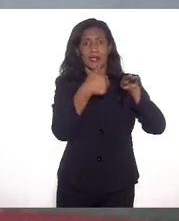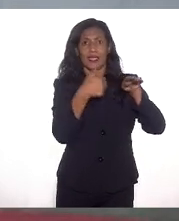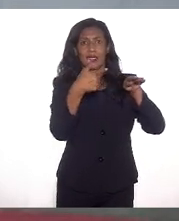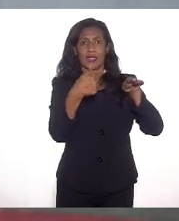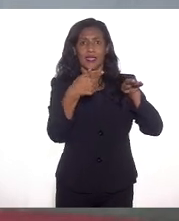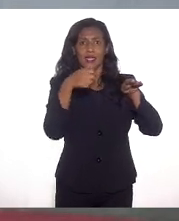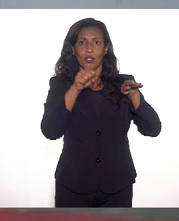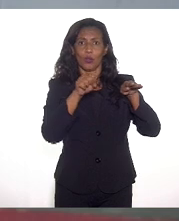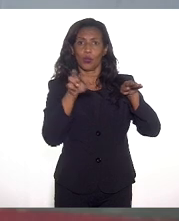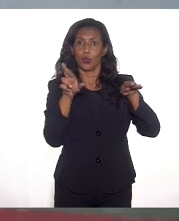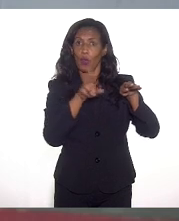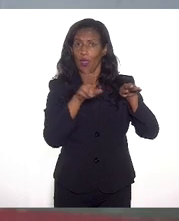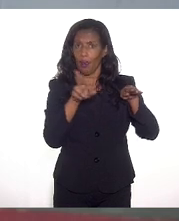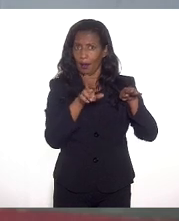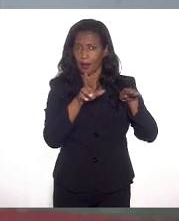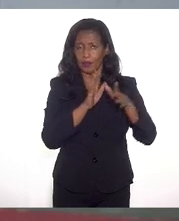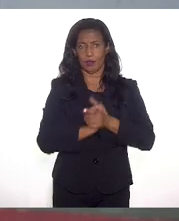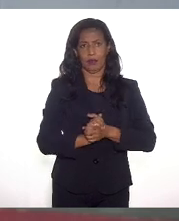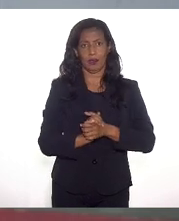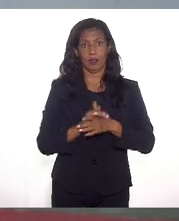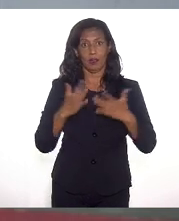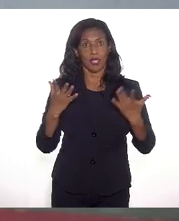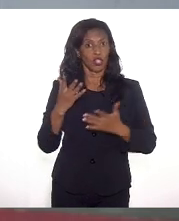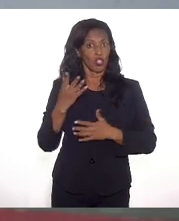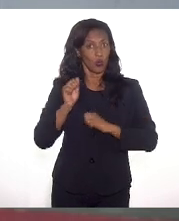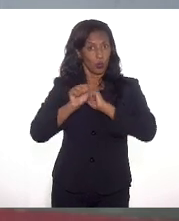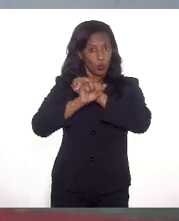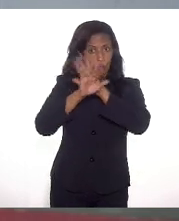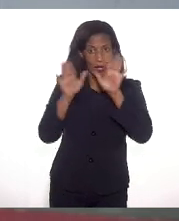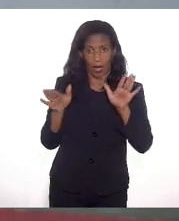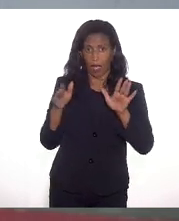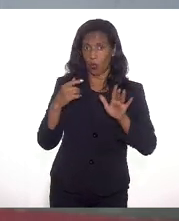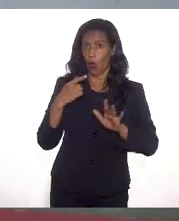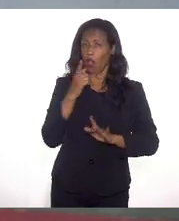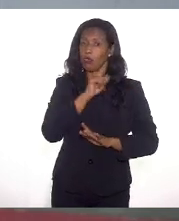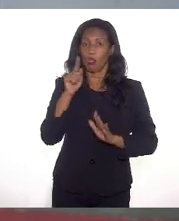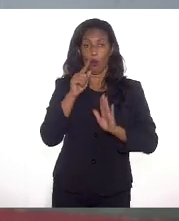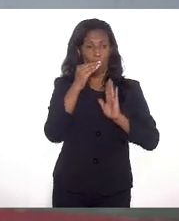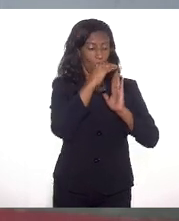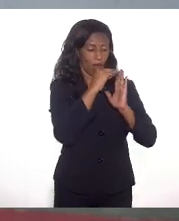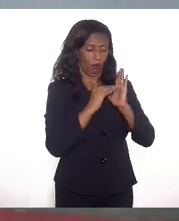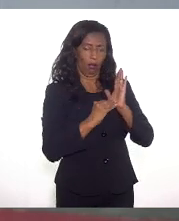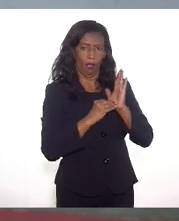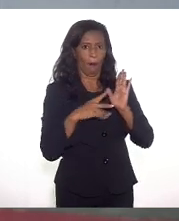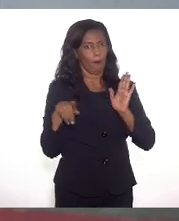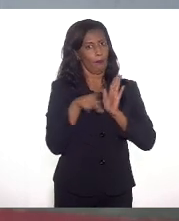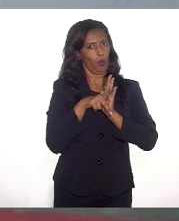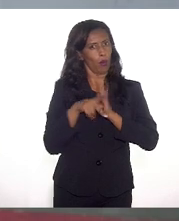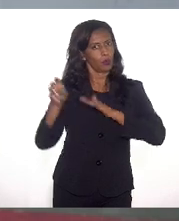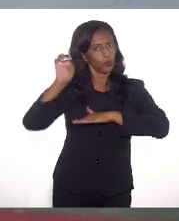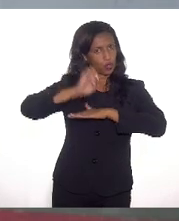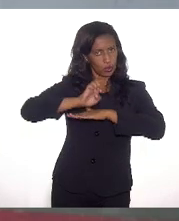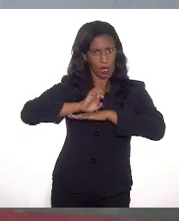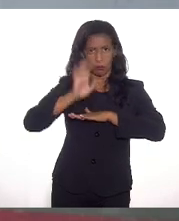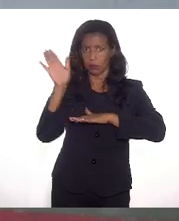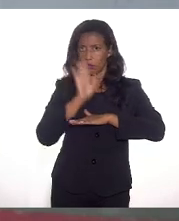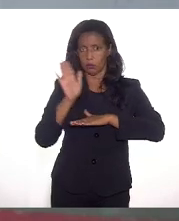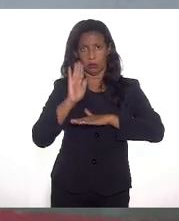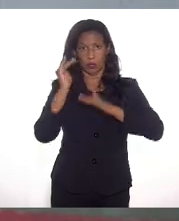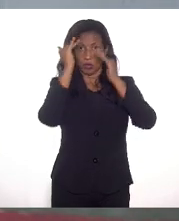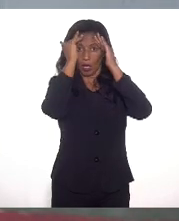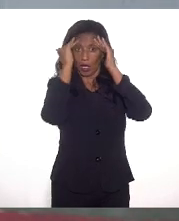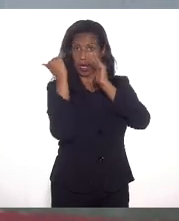178,00. Deixando claro que esse não é um cadastro criado pelo governo do Estado. Nós estamos respeitando